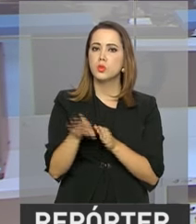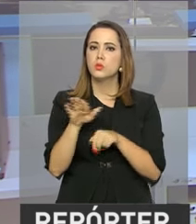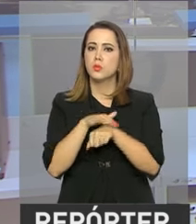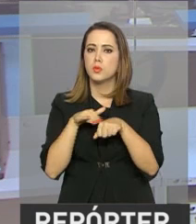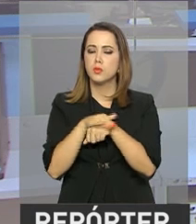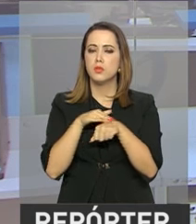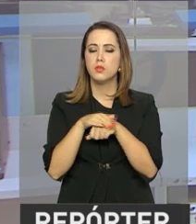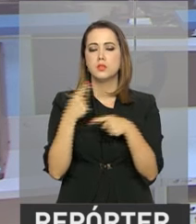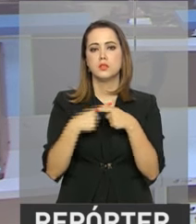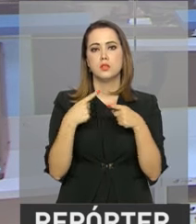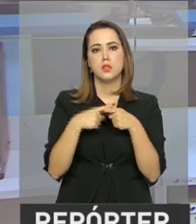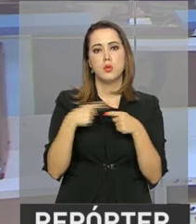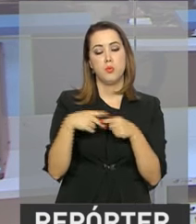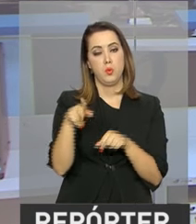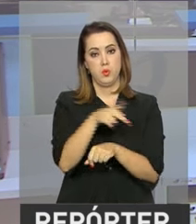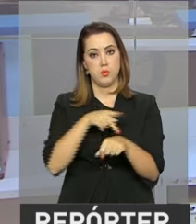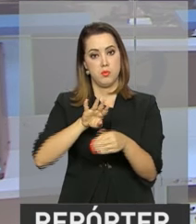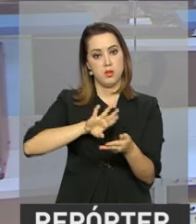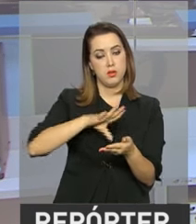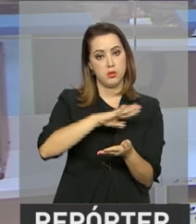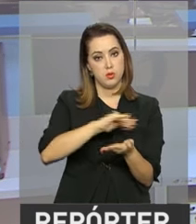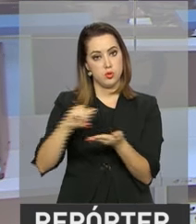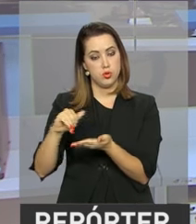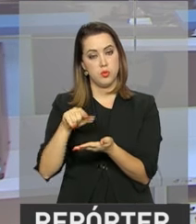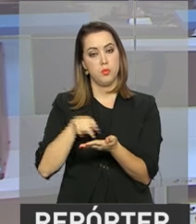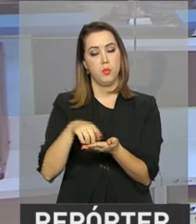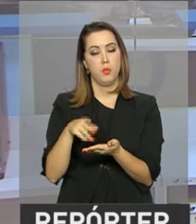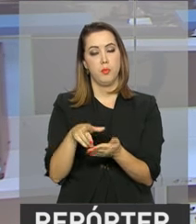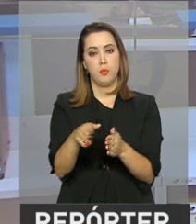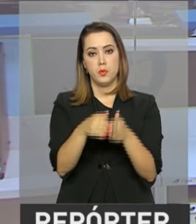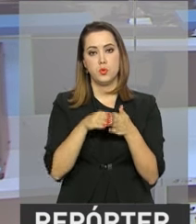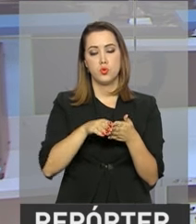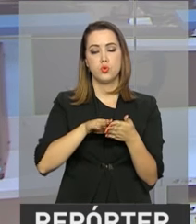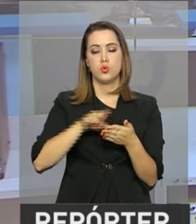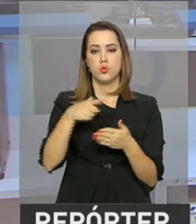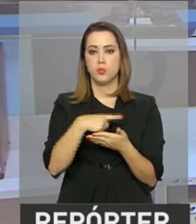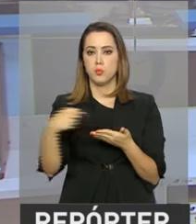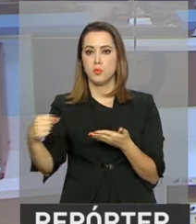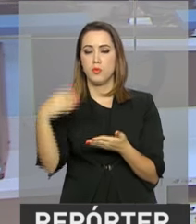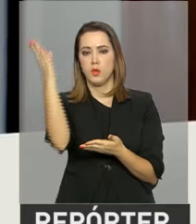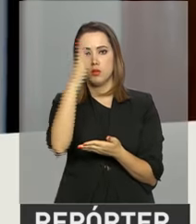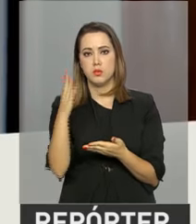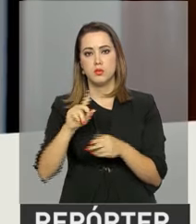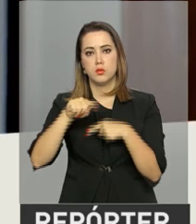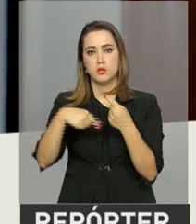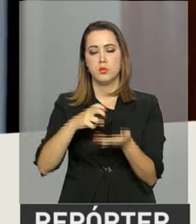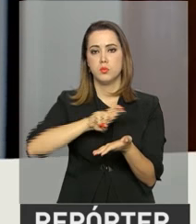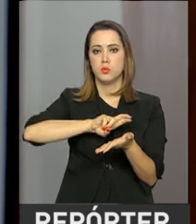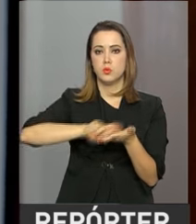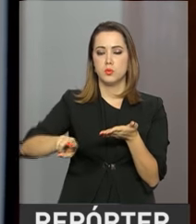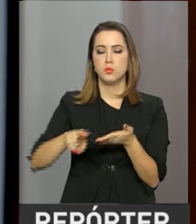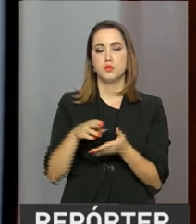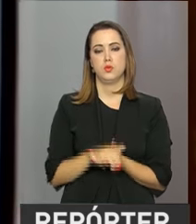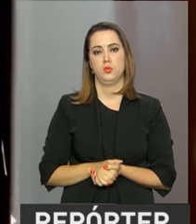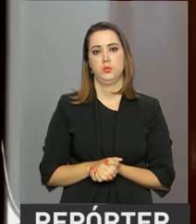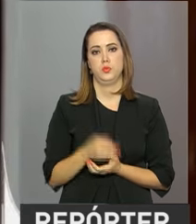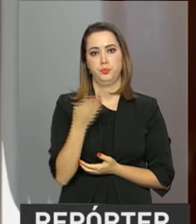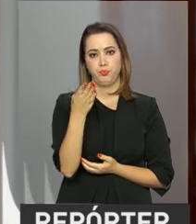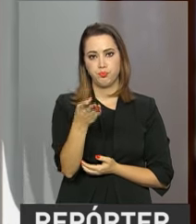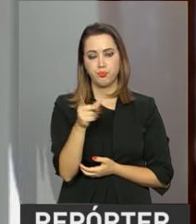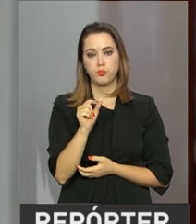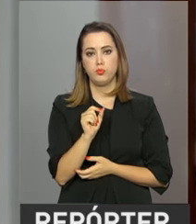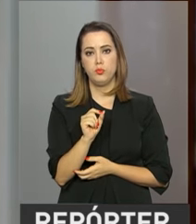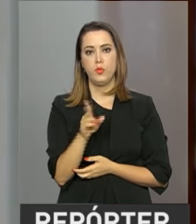seus representantes diplomáticos após a aprovação do impeachment de Dilma Rousseff no Senado Federal. A manifestação do